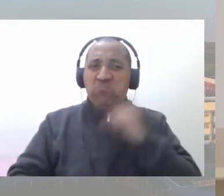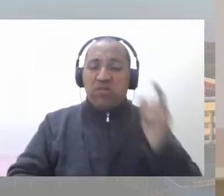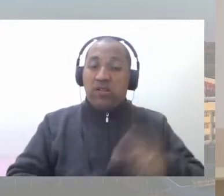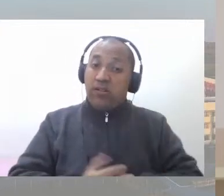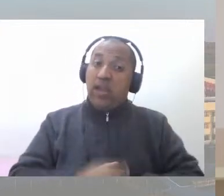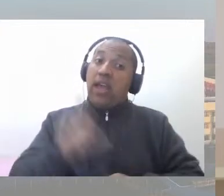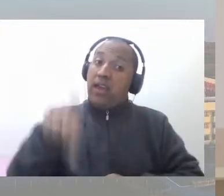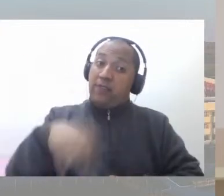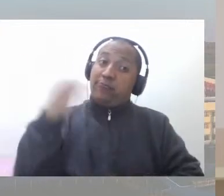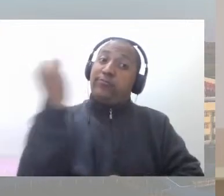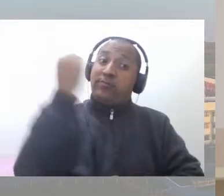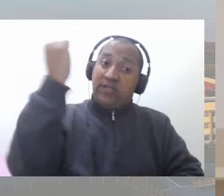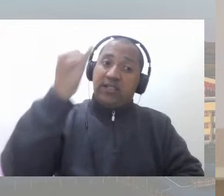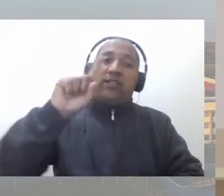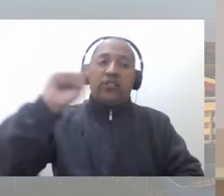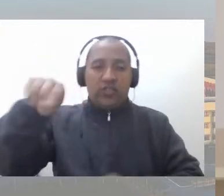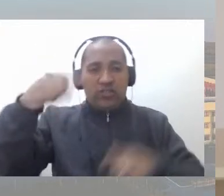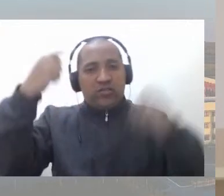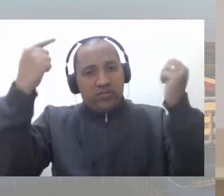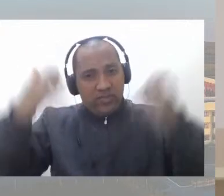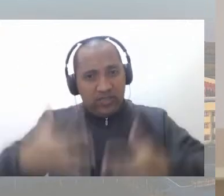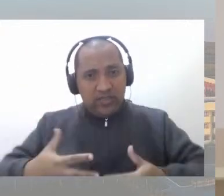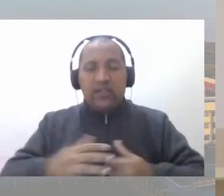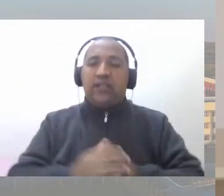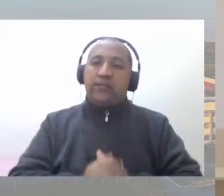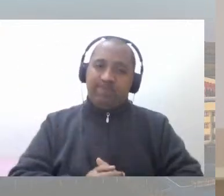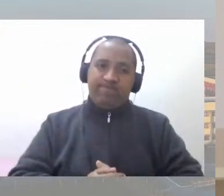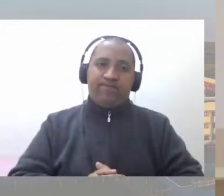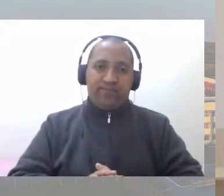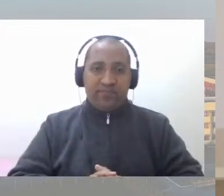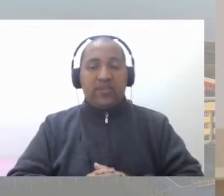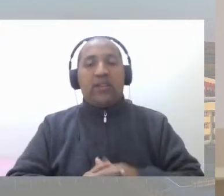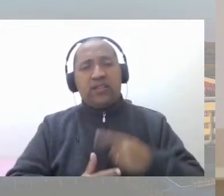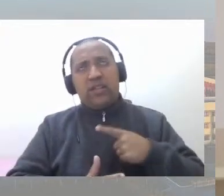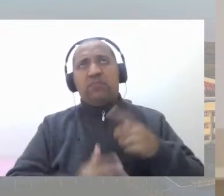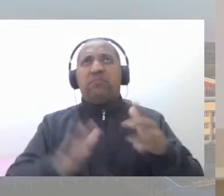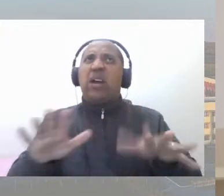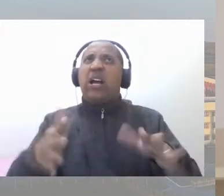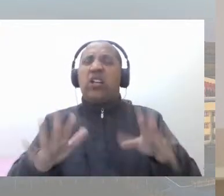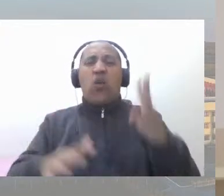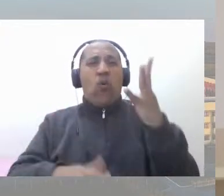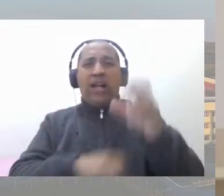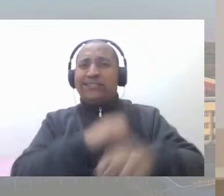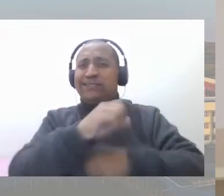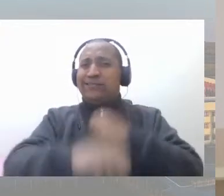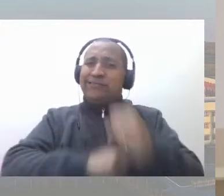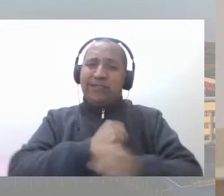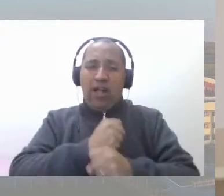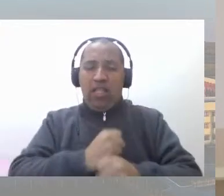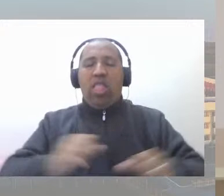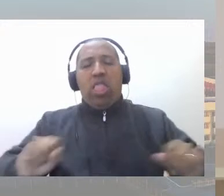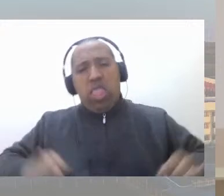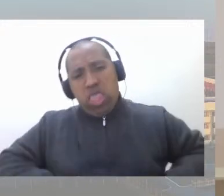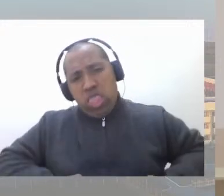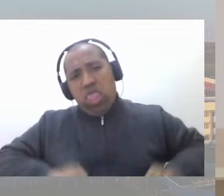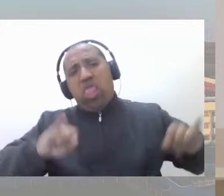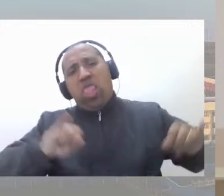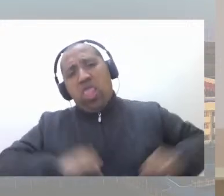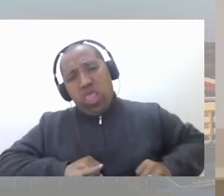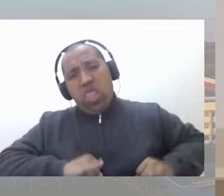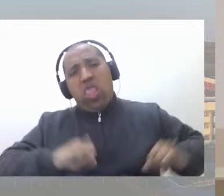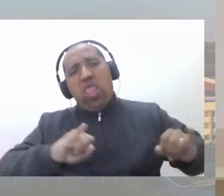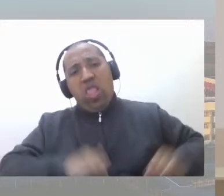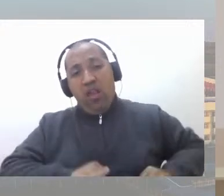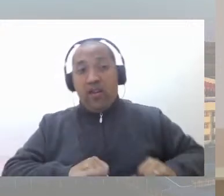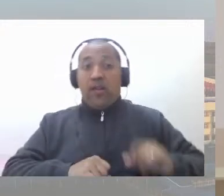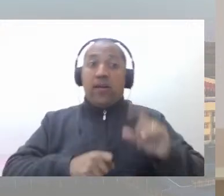isso é importante a gente ressaltar. A gente passou aí 4 anos, né, de penúria e agora, em 3, 4 meses, a